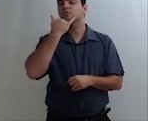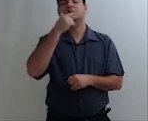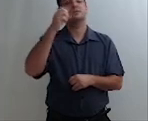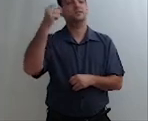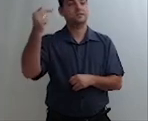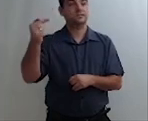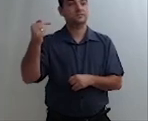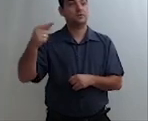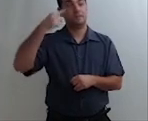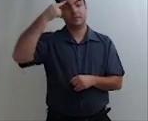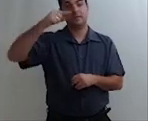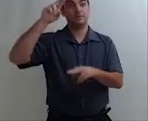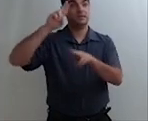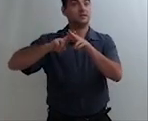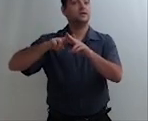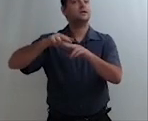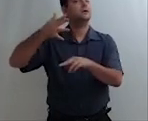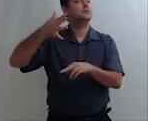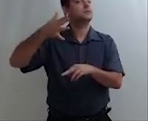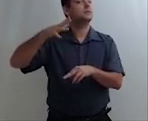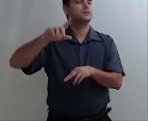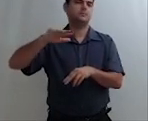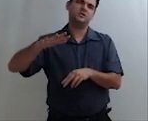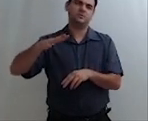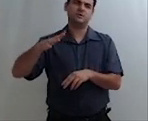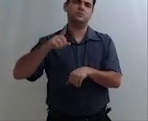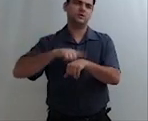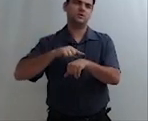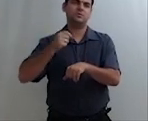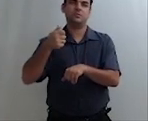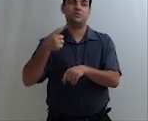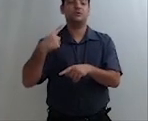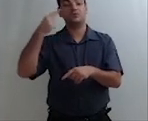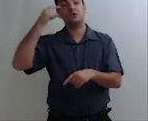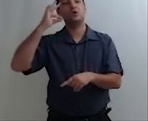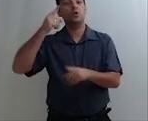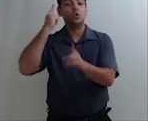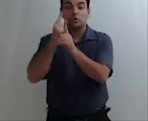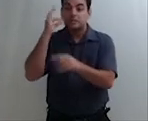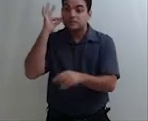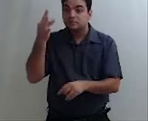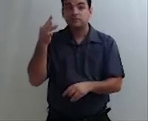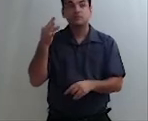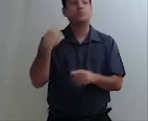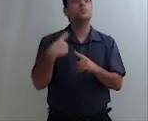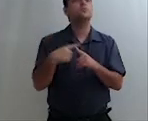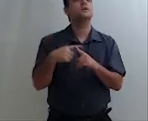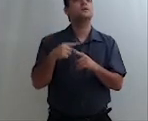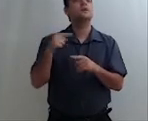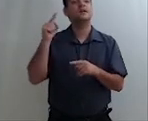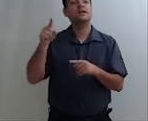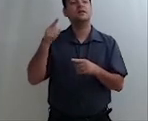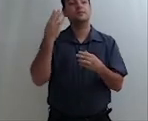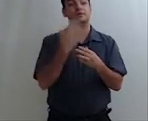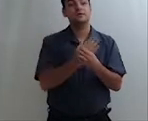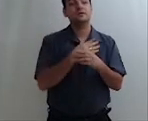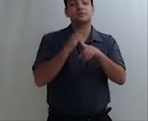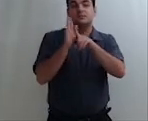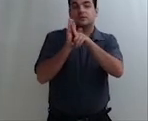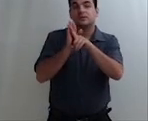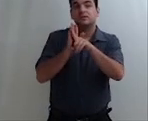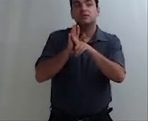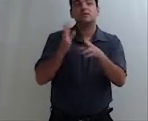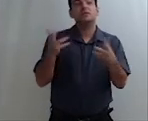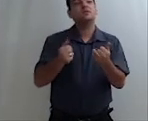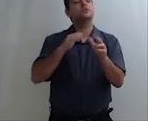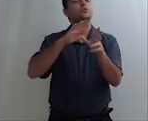decretada a prisão temporária do paciente preso em flagrante neste processo porque aquele inquérito a pura prática dos crimes de